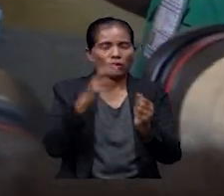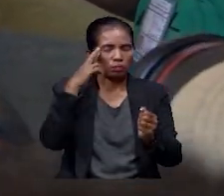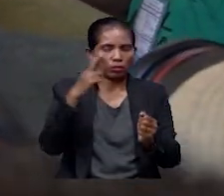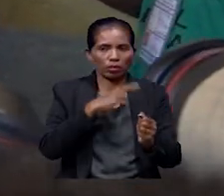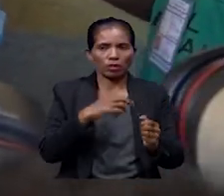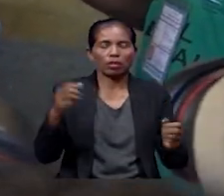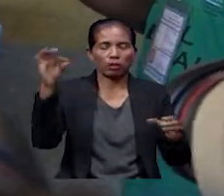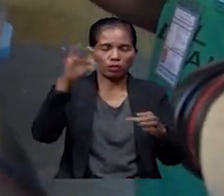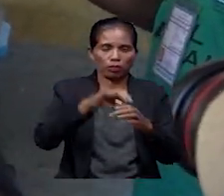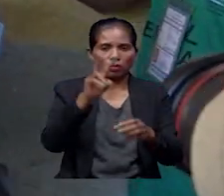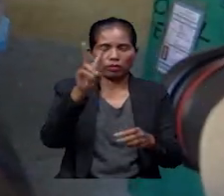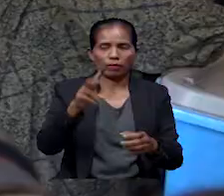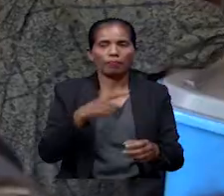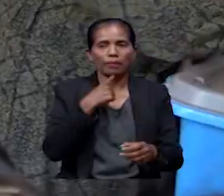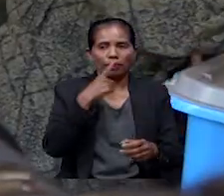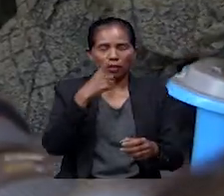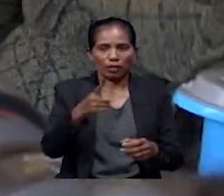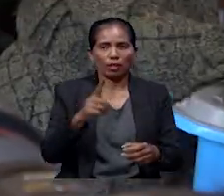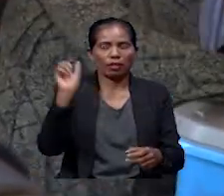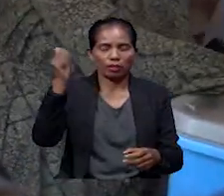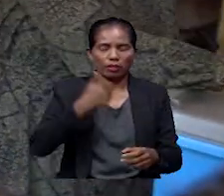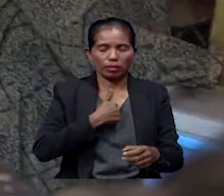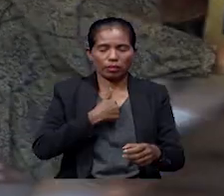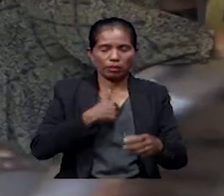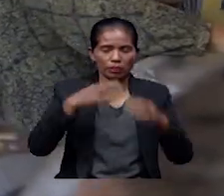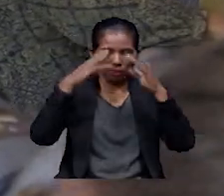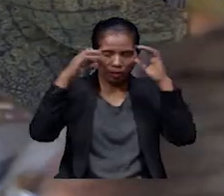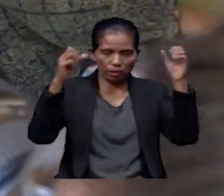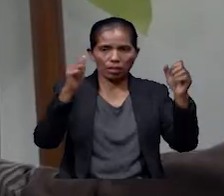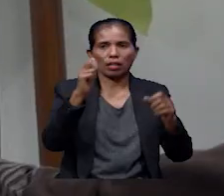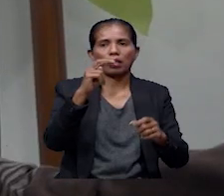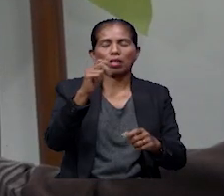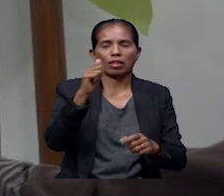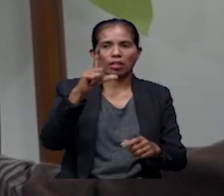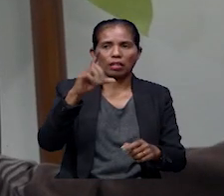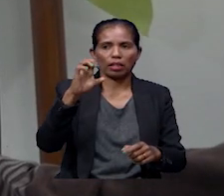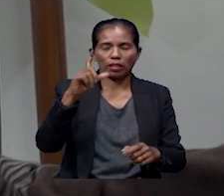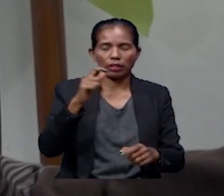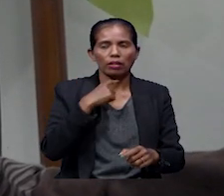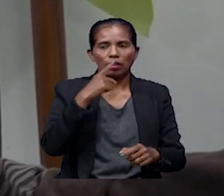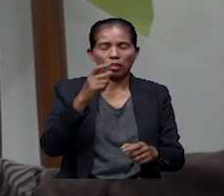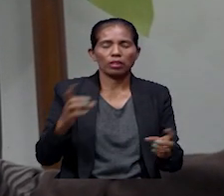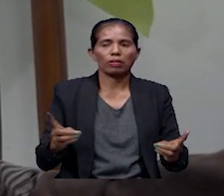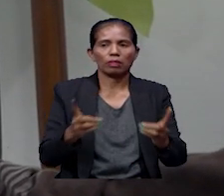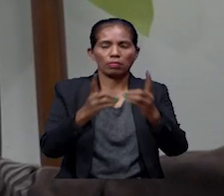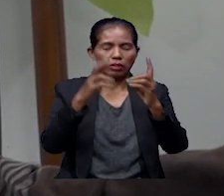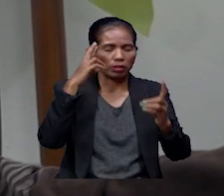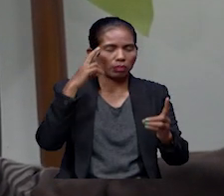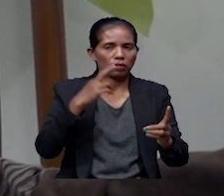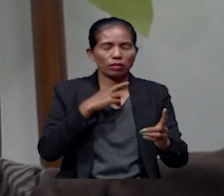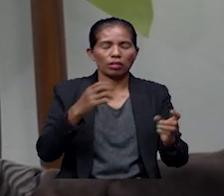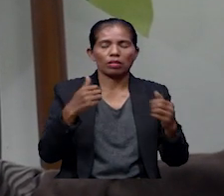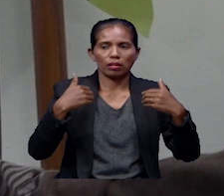remata apuramento candidato presidente Anacleto Bento Ferreira, hasoru malu ho candidato Zé Manuel Ramos Horta ihene residência, no